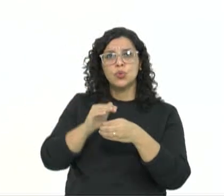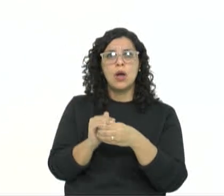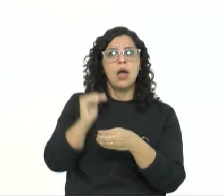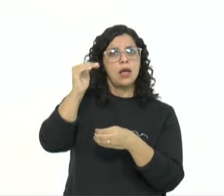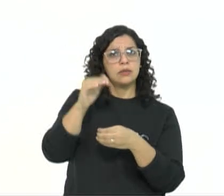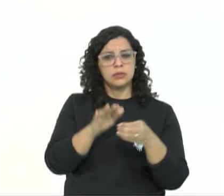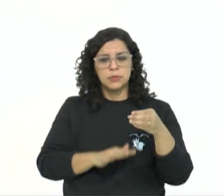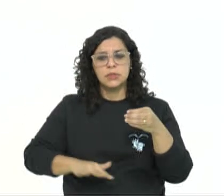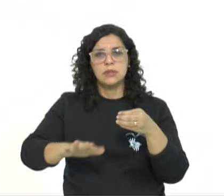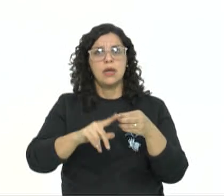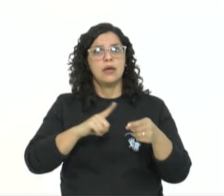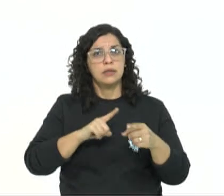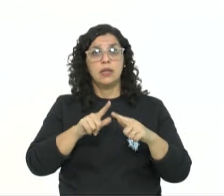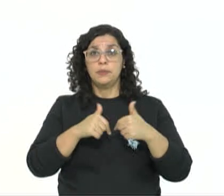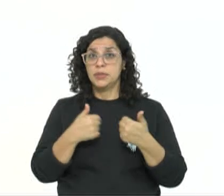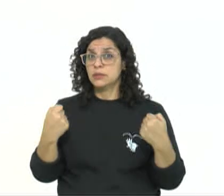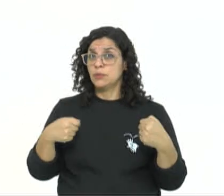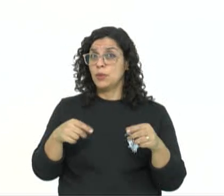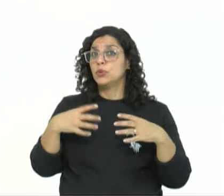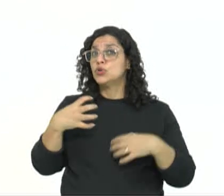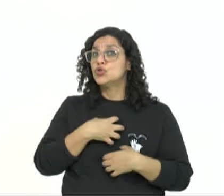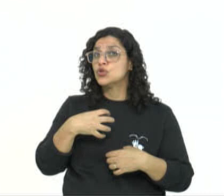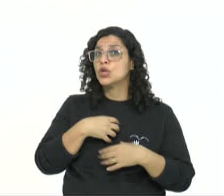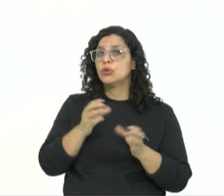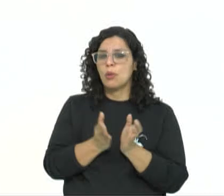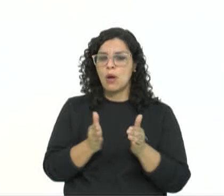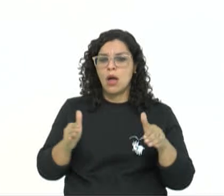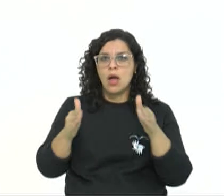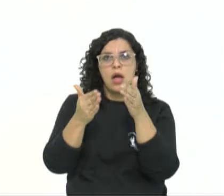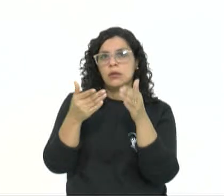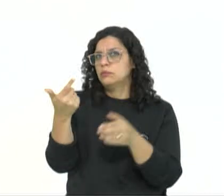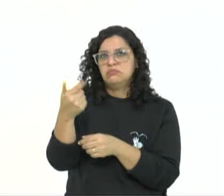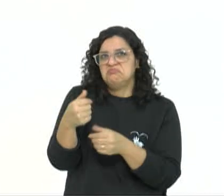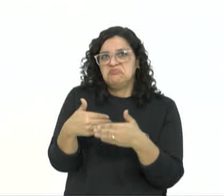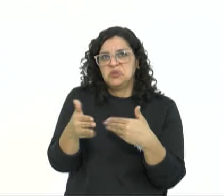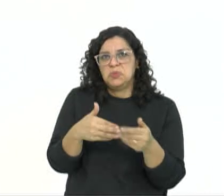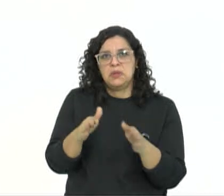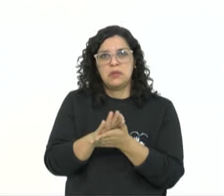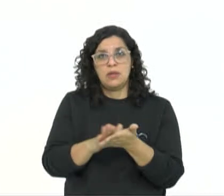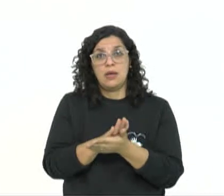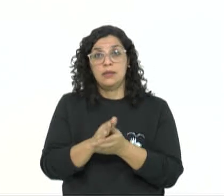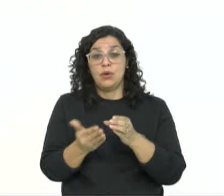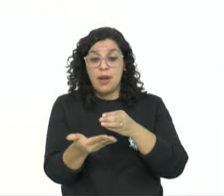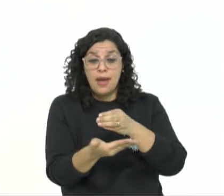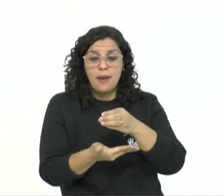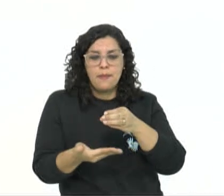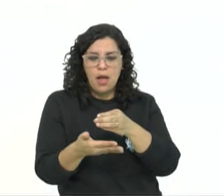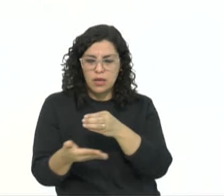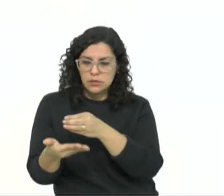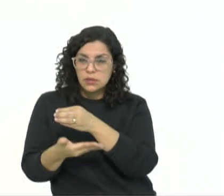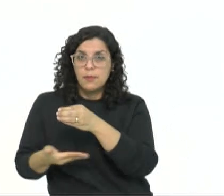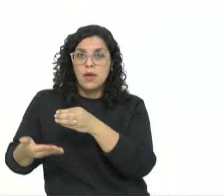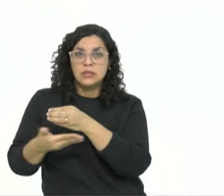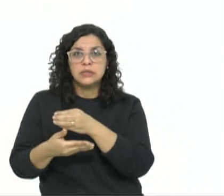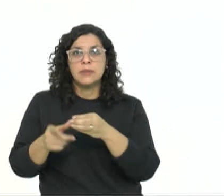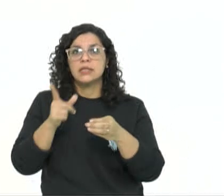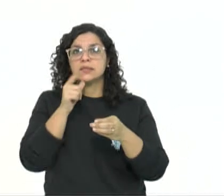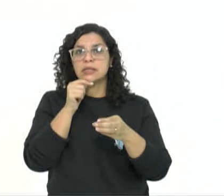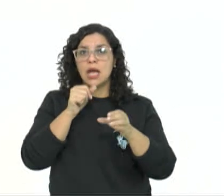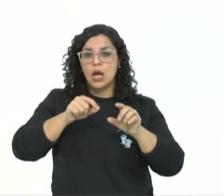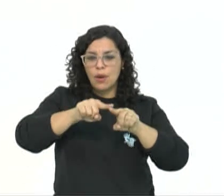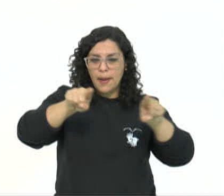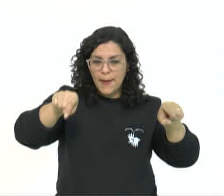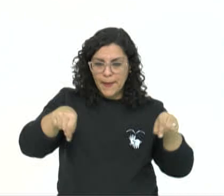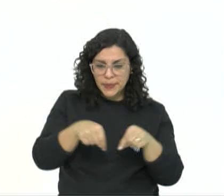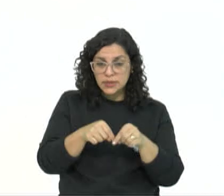superfície, né? Ou seja, não depende da forma do recipiente. A pressão no fundo de uma piscina ou de um lago é